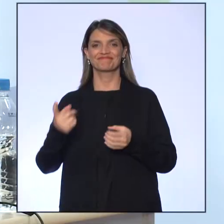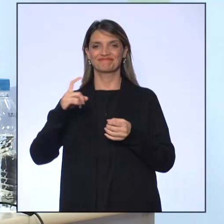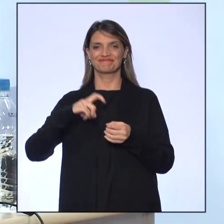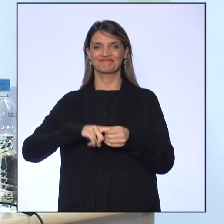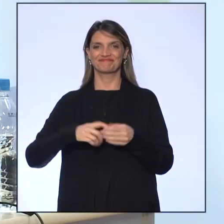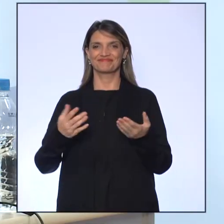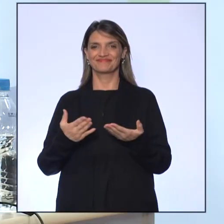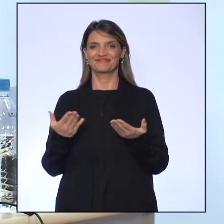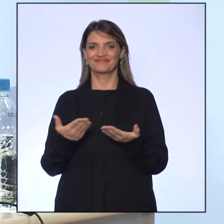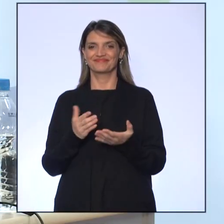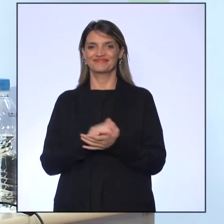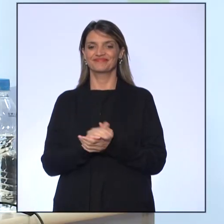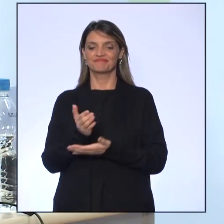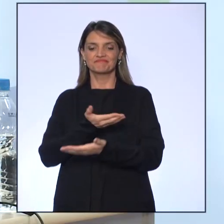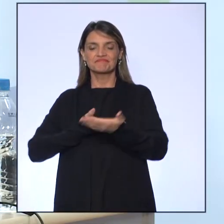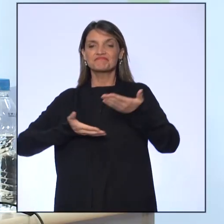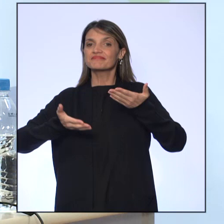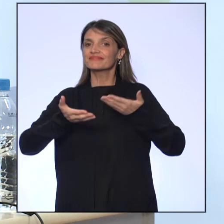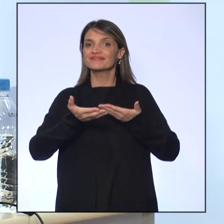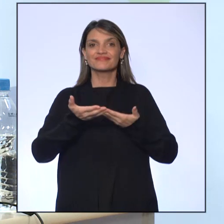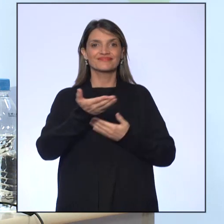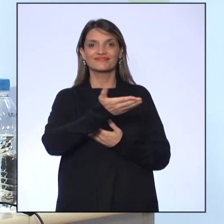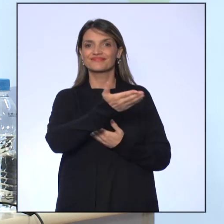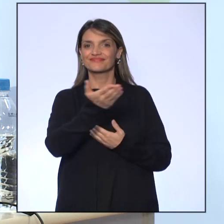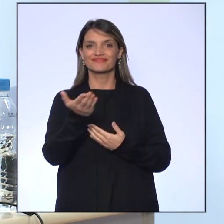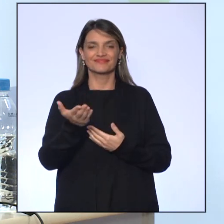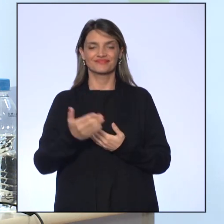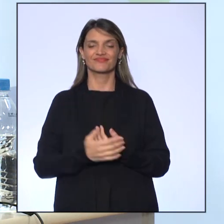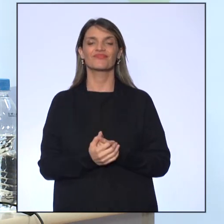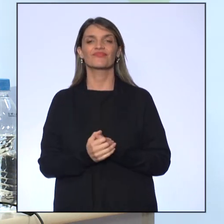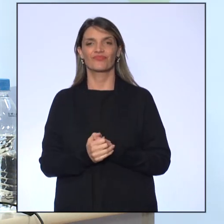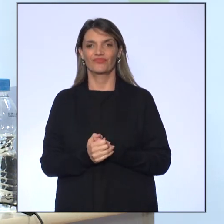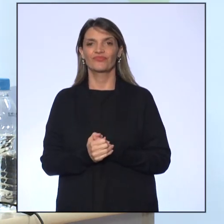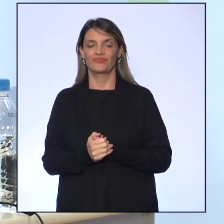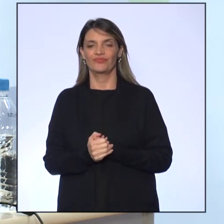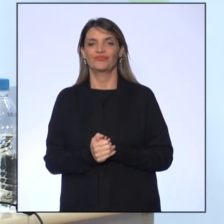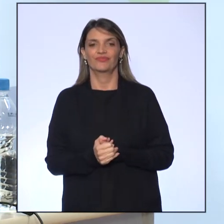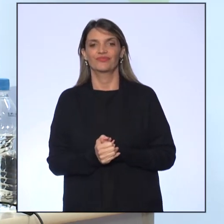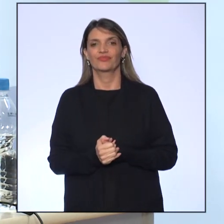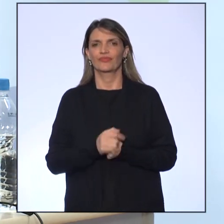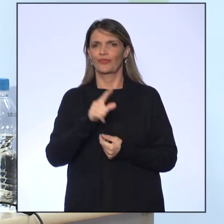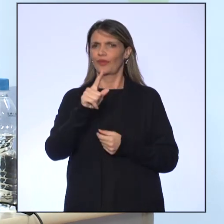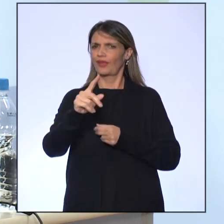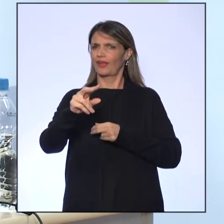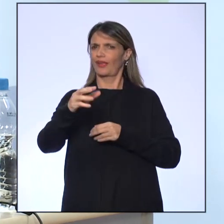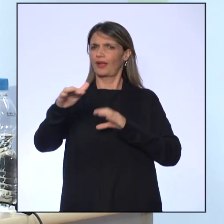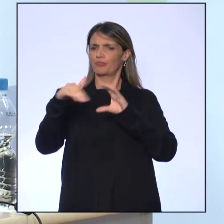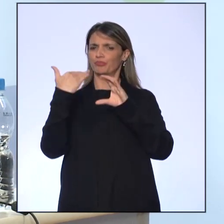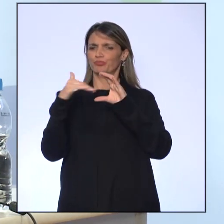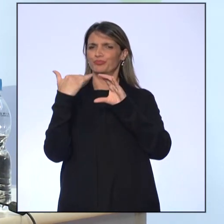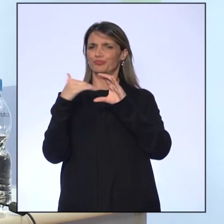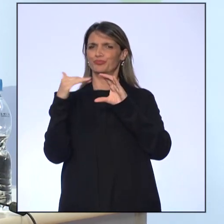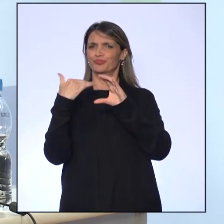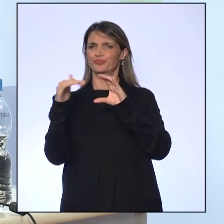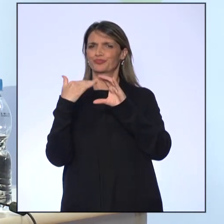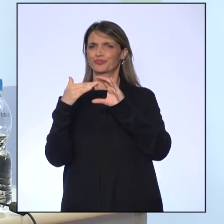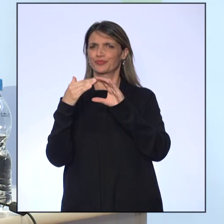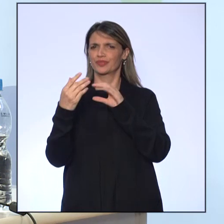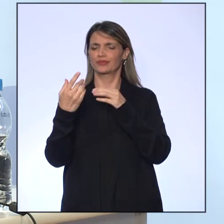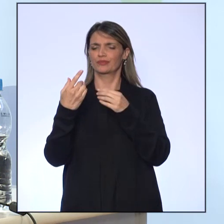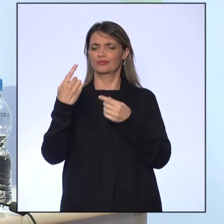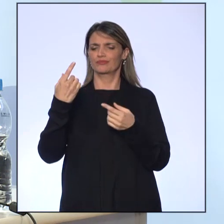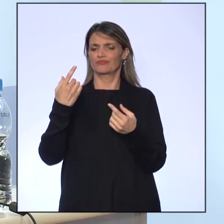Voltamos, vamos fazer a nossa interação com vocês. A interação de vocês dinamiza aqui o nosso diálogo, dinamiza